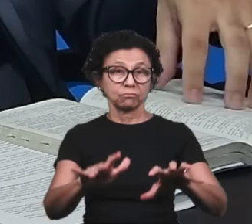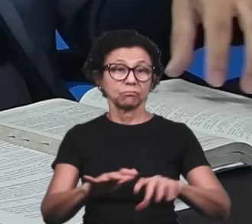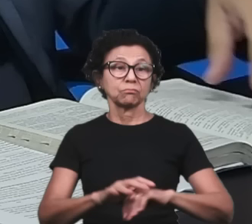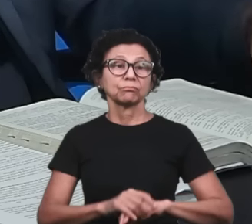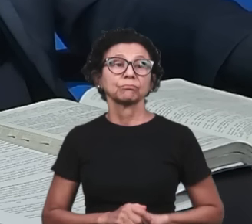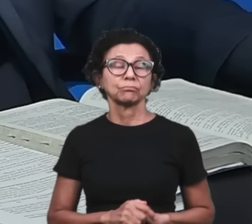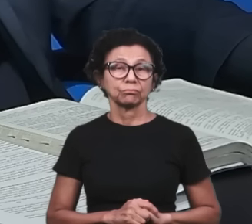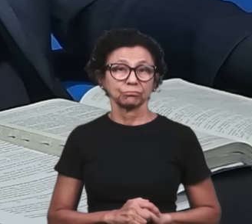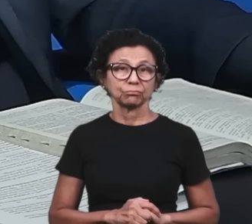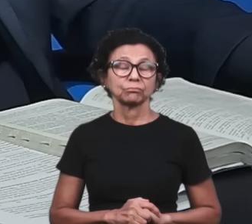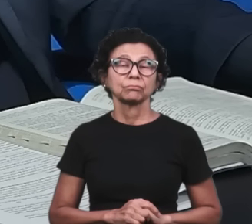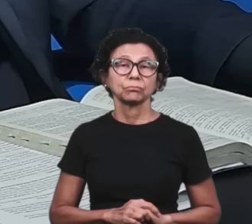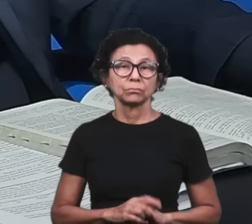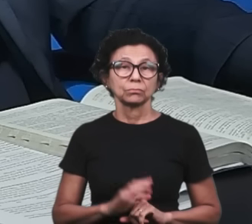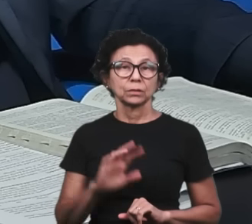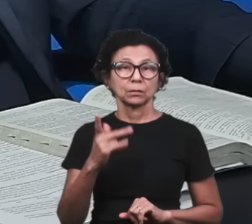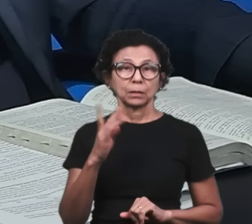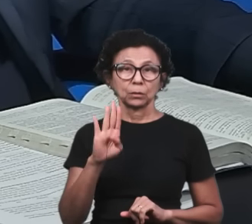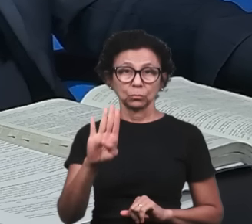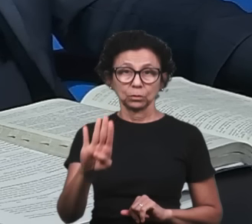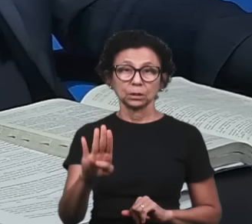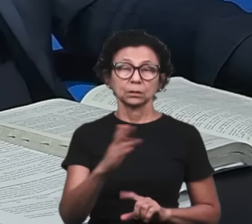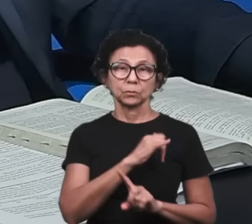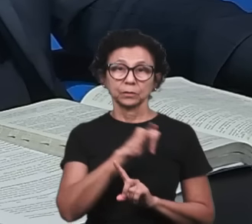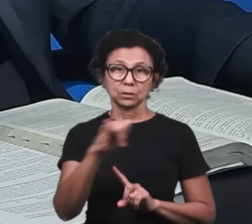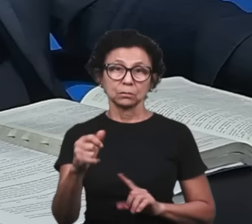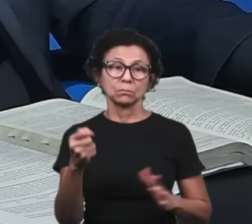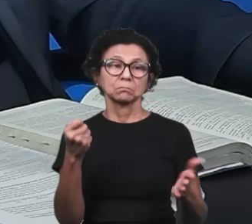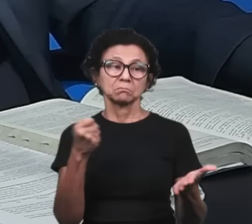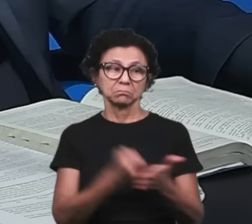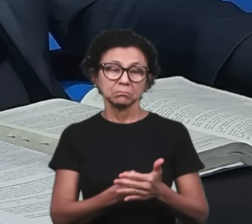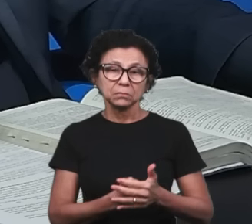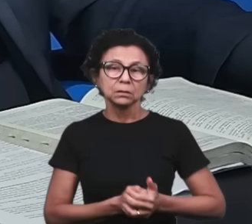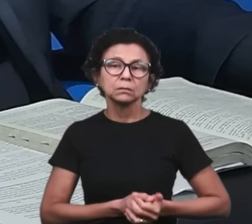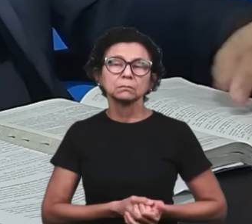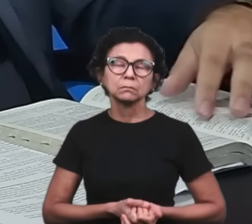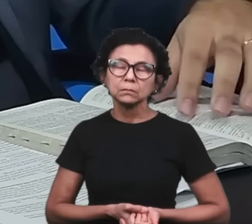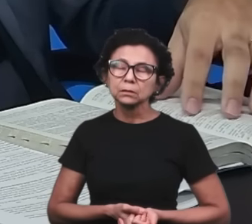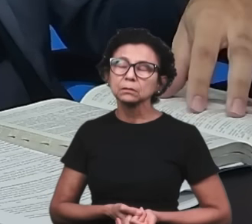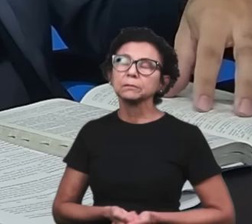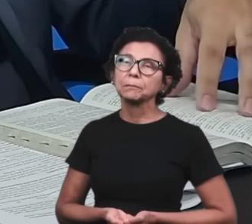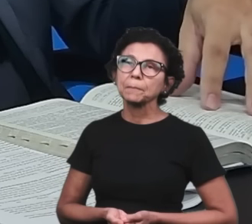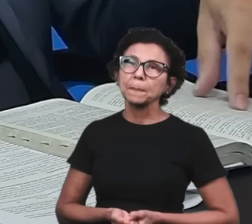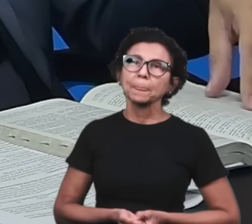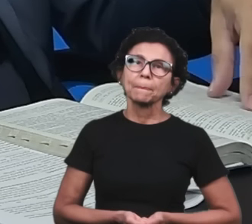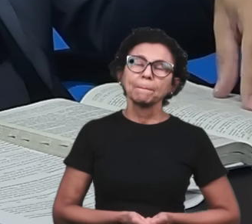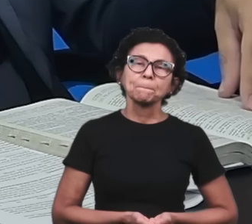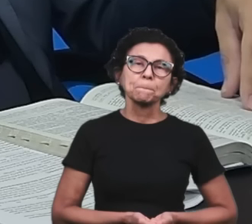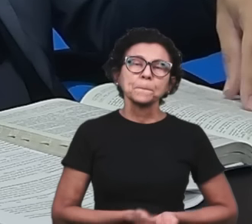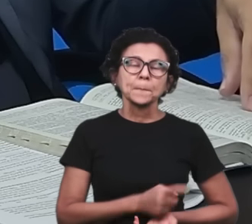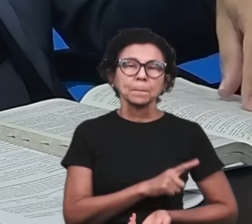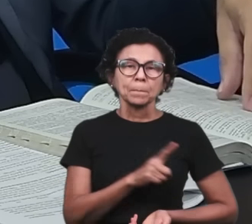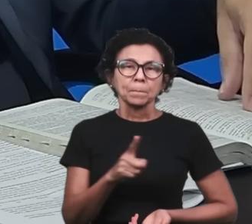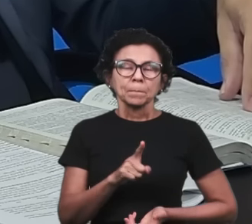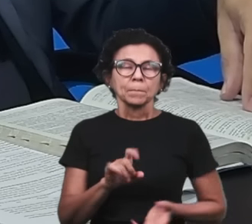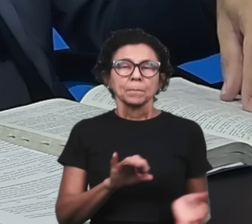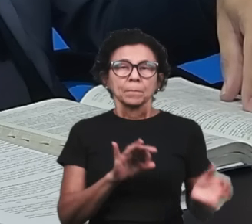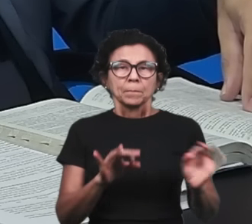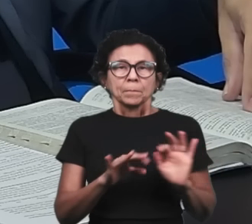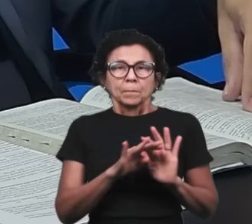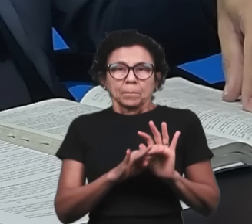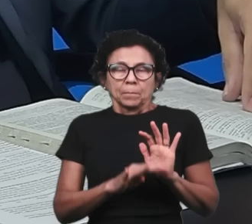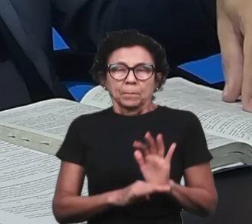Abacuque profetizou, são maravilhosos. E o que a gente deixa de palavra aos nossos irmãos que participam conosco